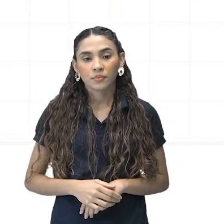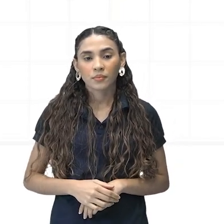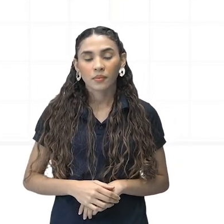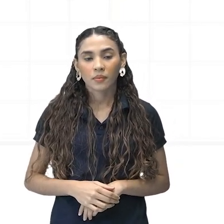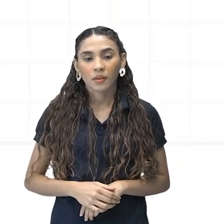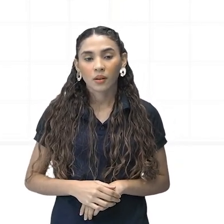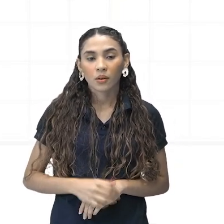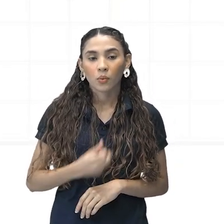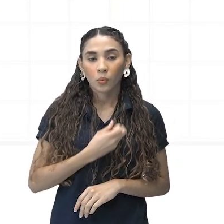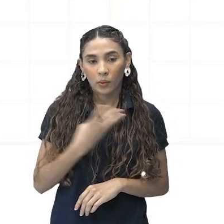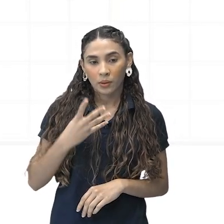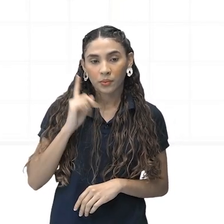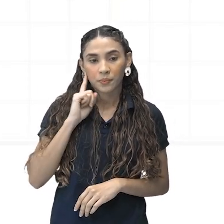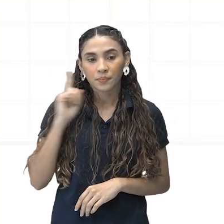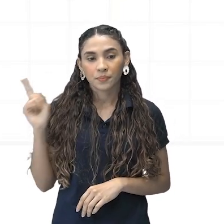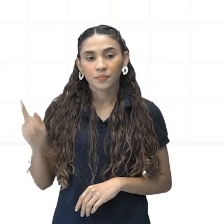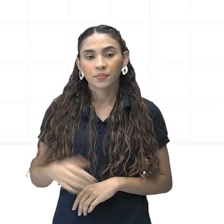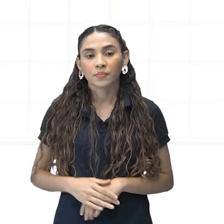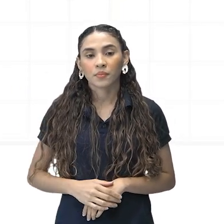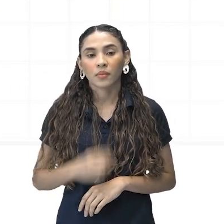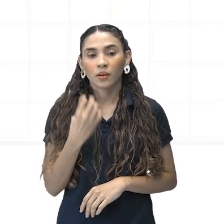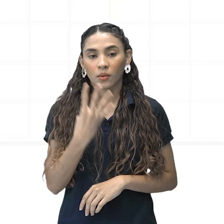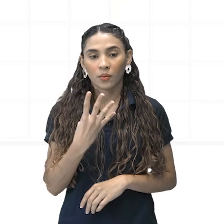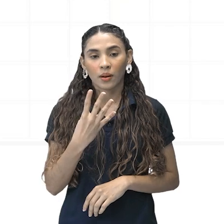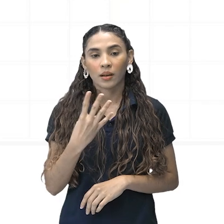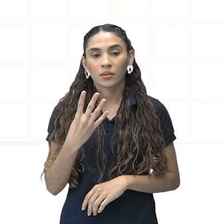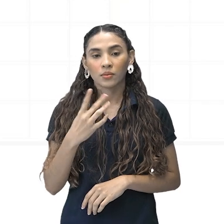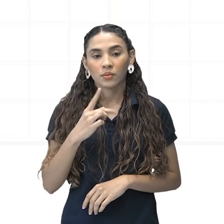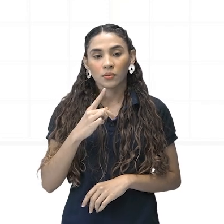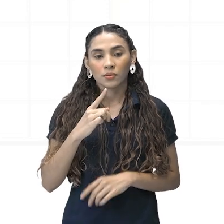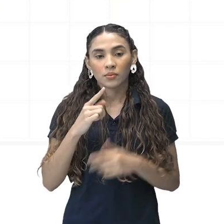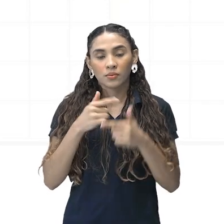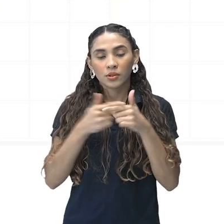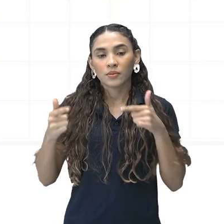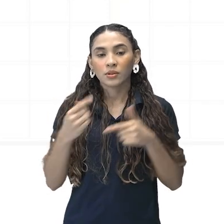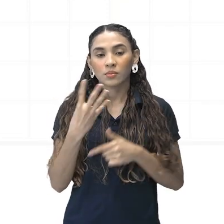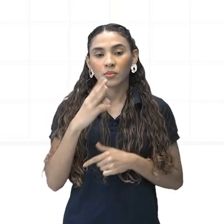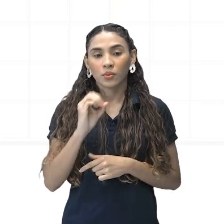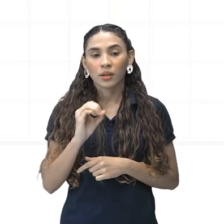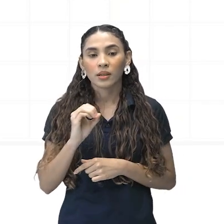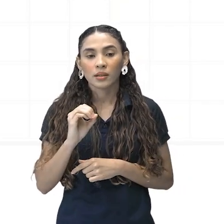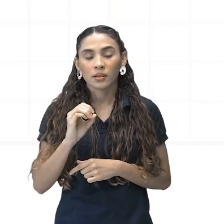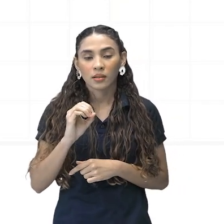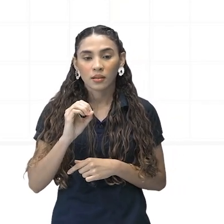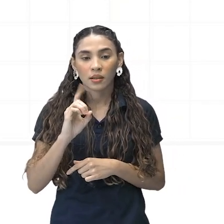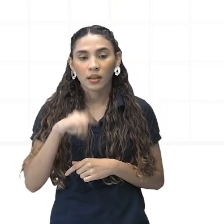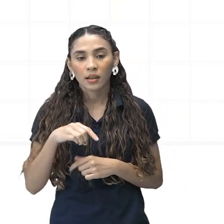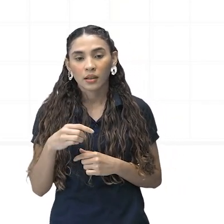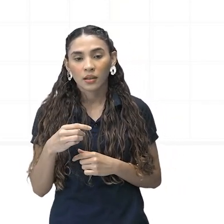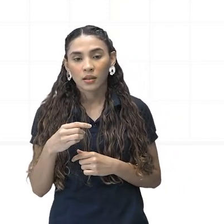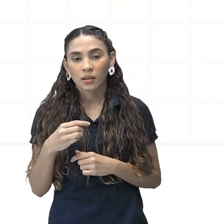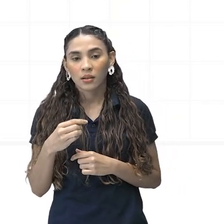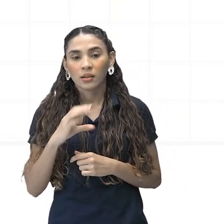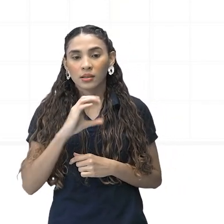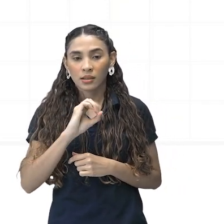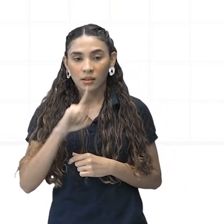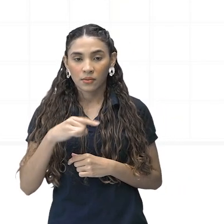quanto que vai ficar aqui, ó? 4 dividido por 40, isso aqui é a mesma coisa